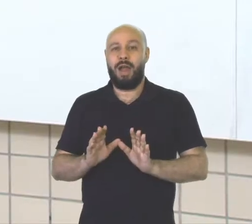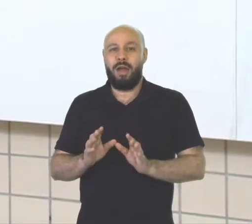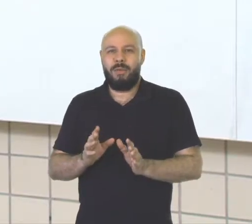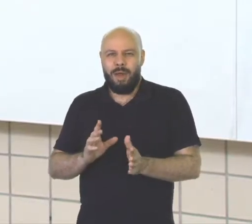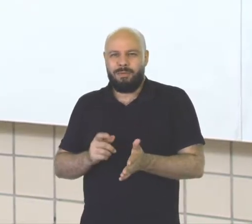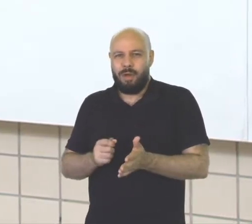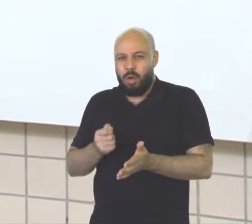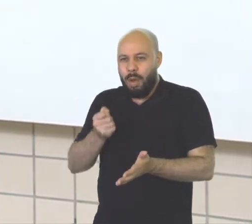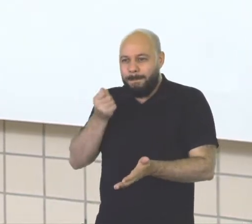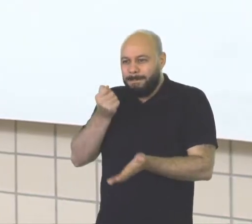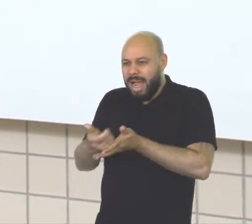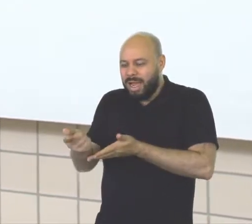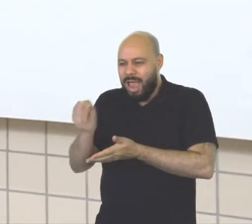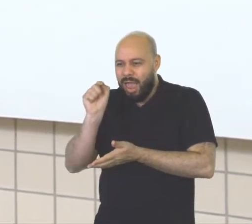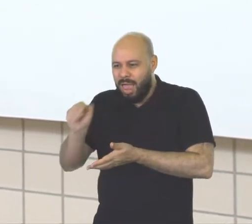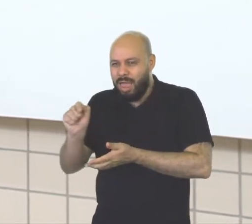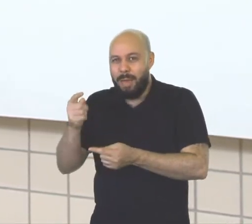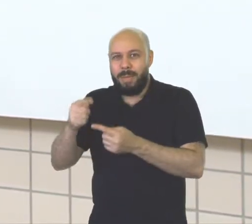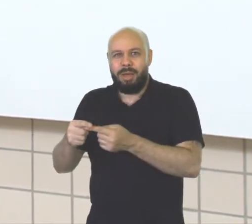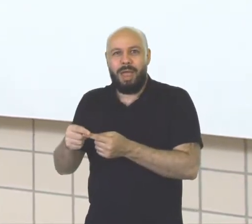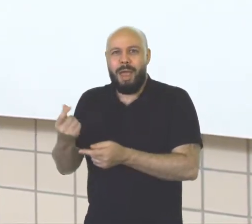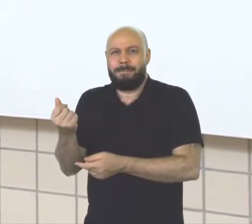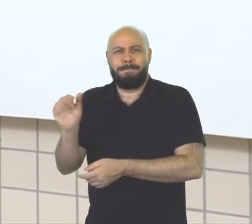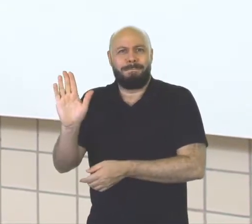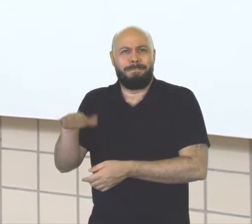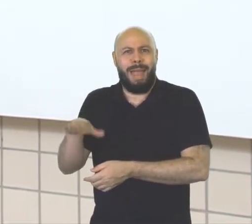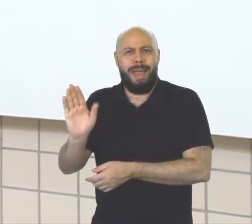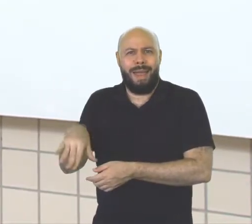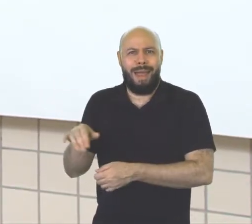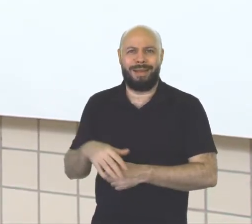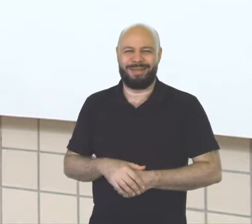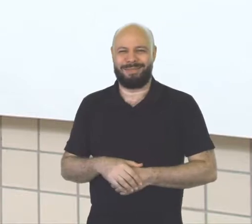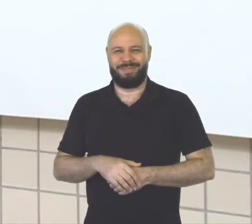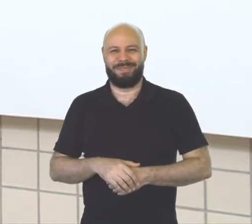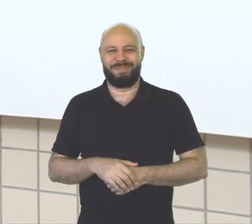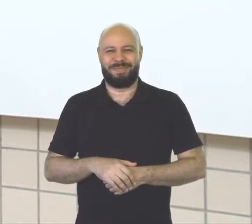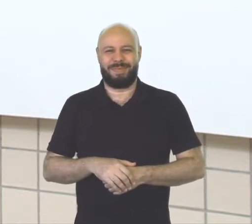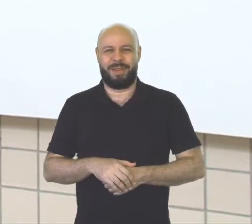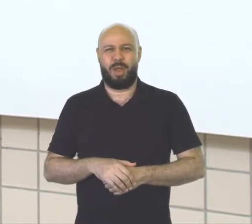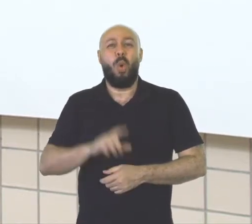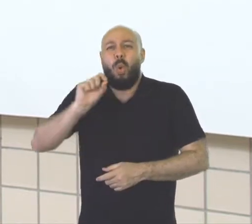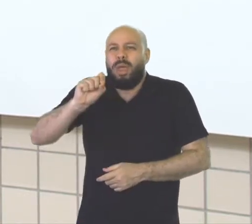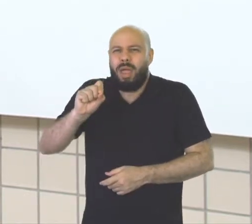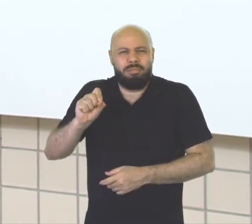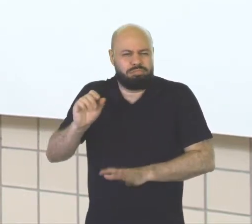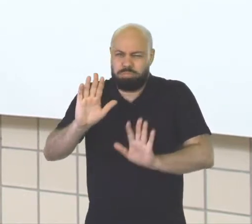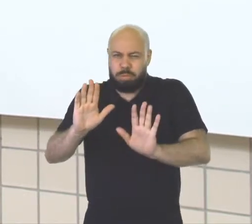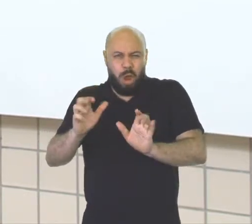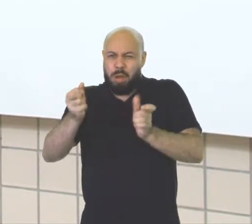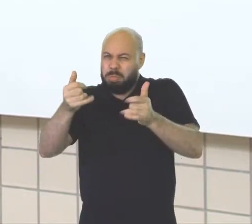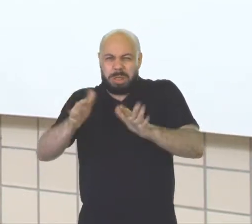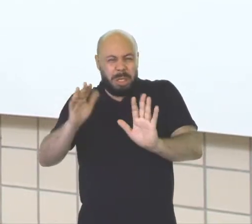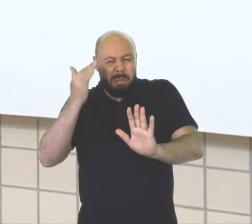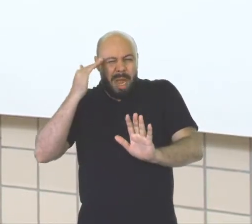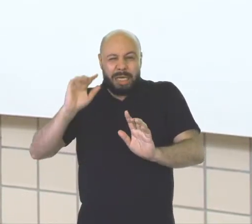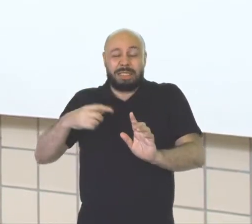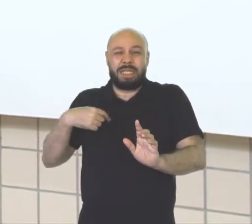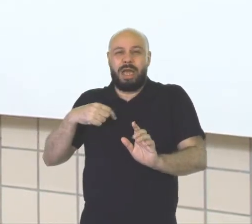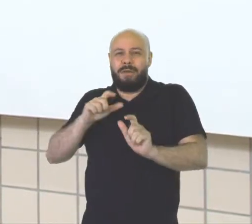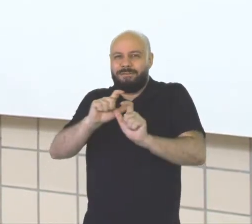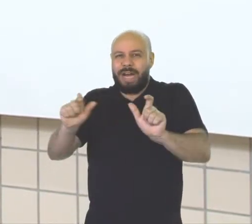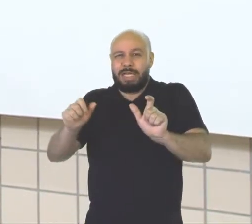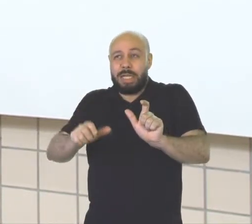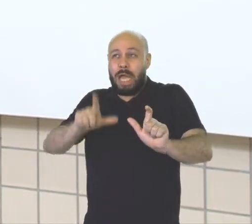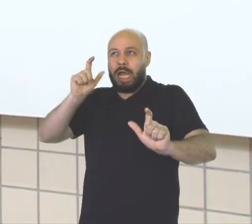Especialmente porque está barato. I will buy it, especially because it's cheap. Eu vou comprar